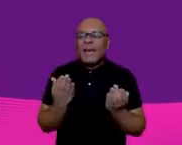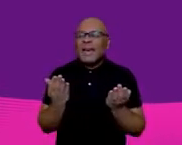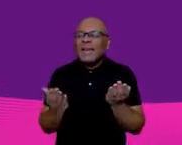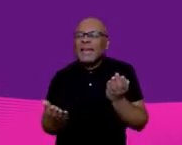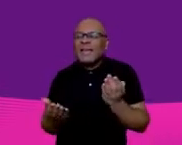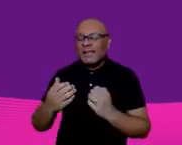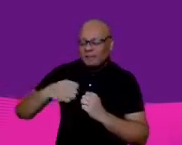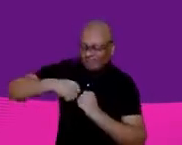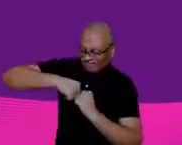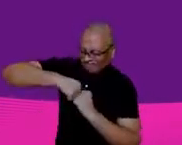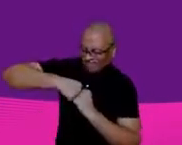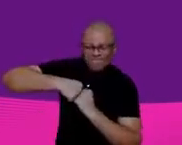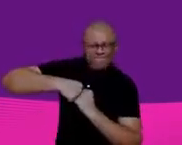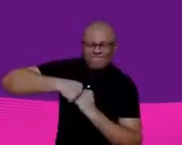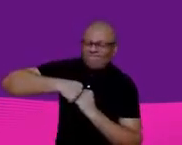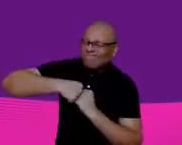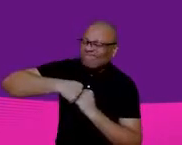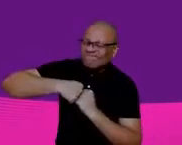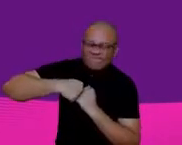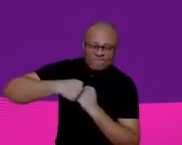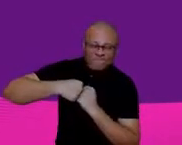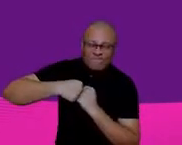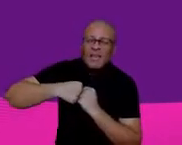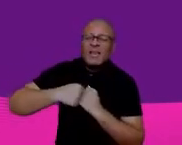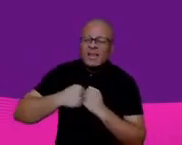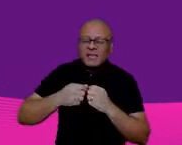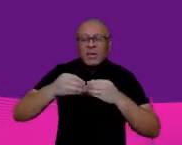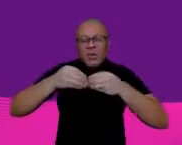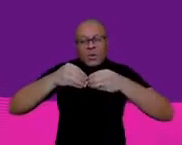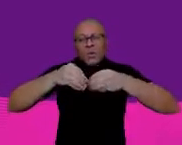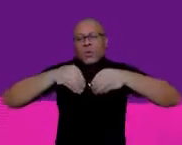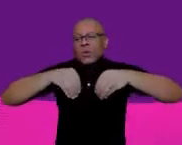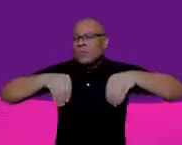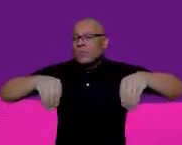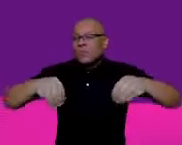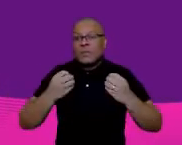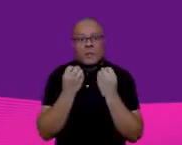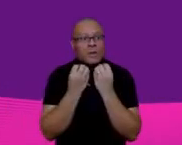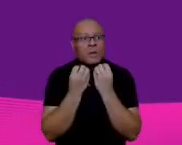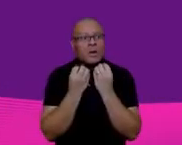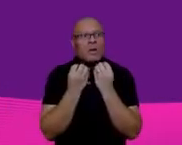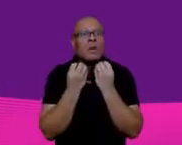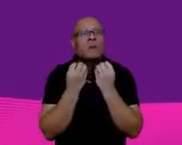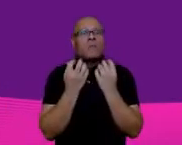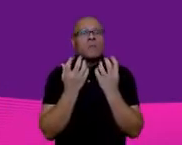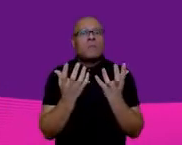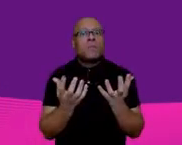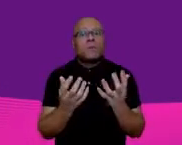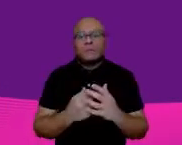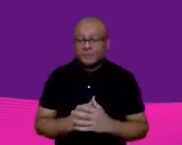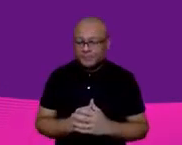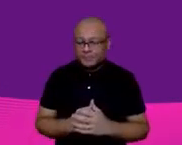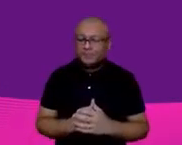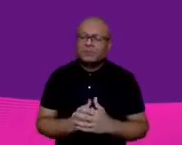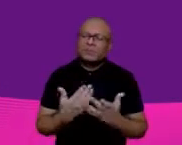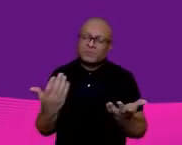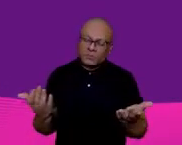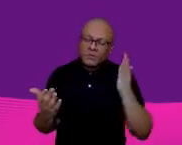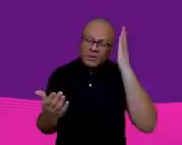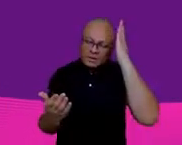a funcionalidade fica comprometida. Não é tão boa como deveria ter sido. A taxa revisional cai